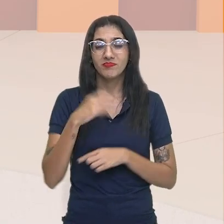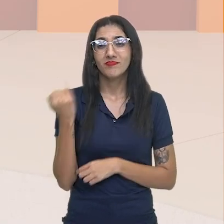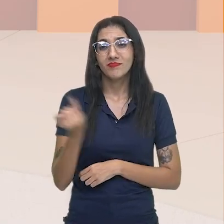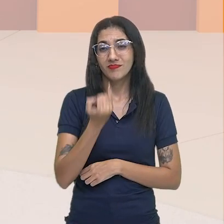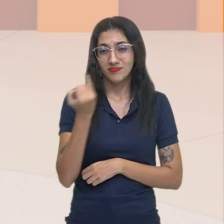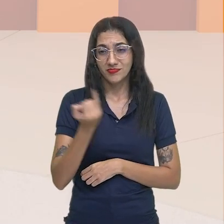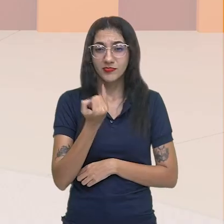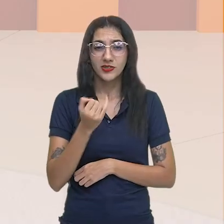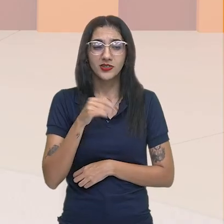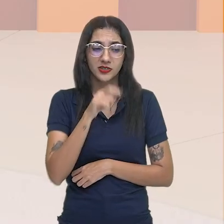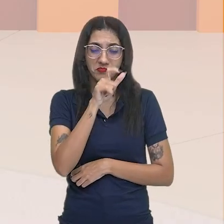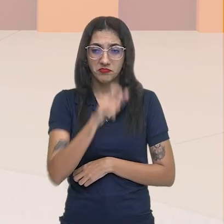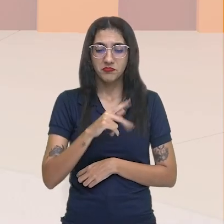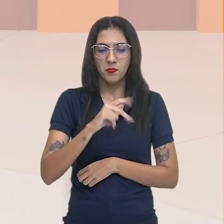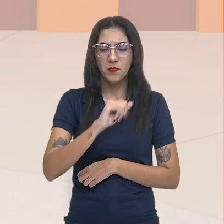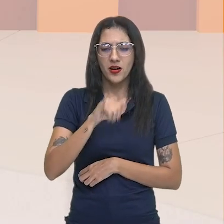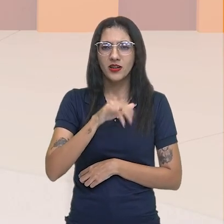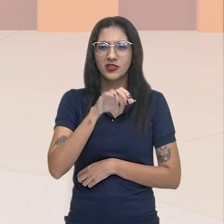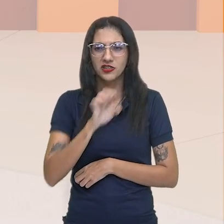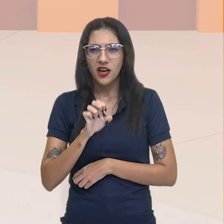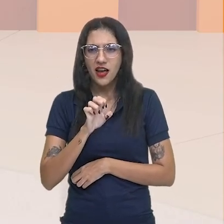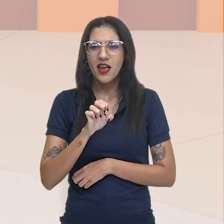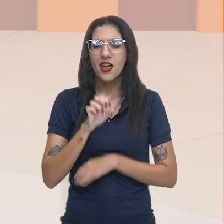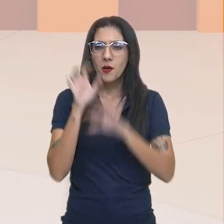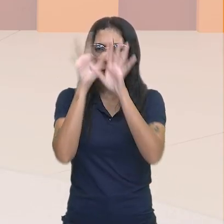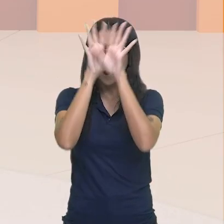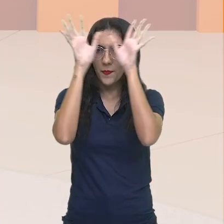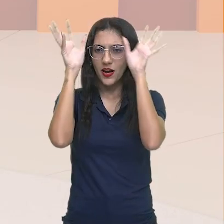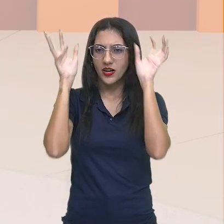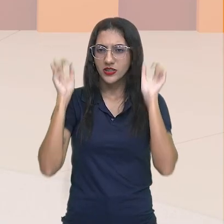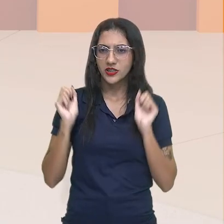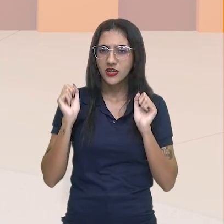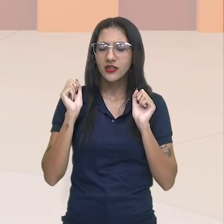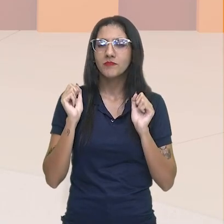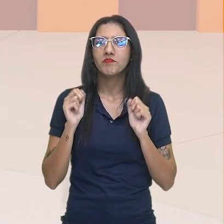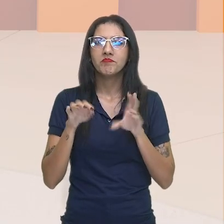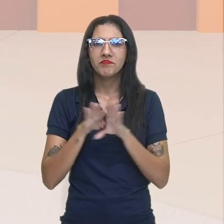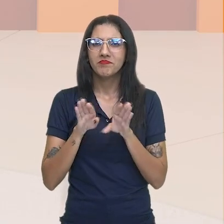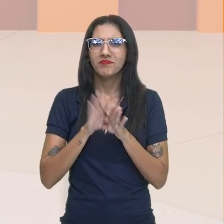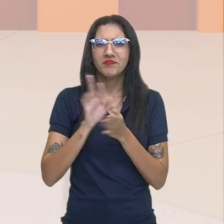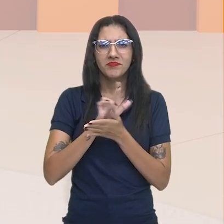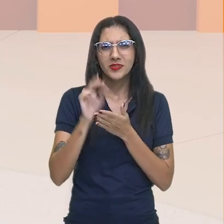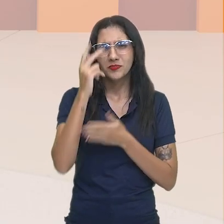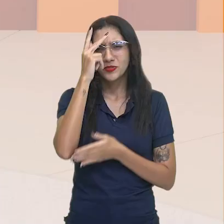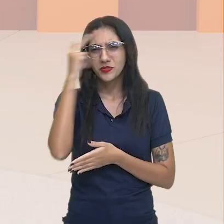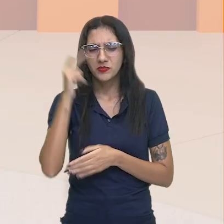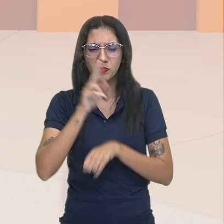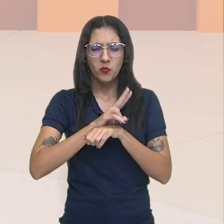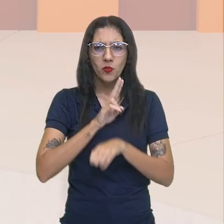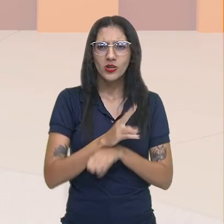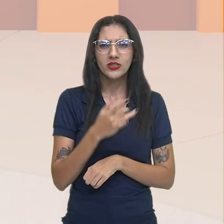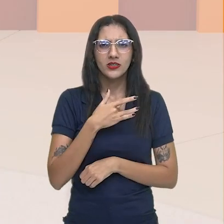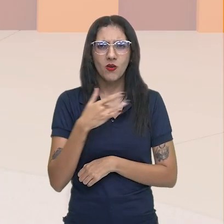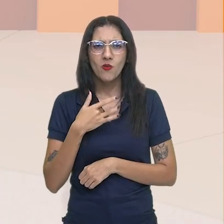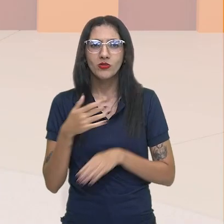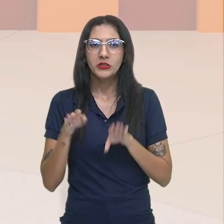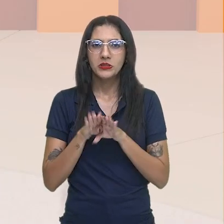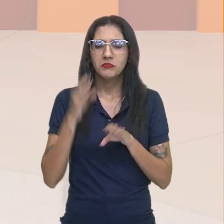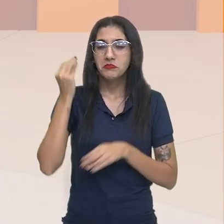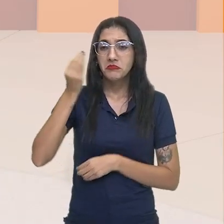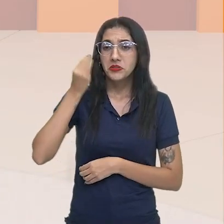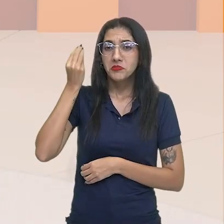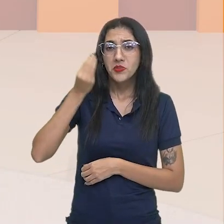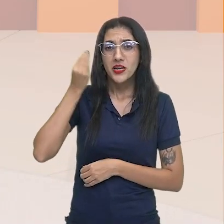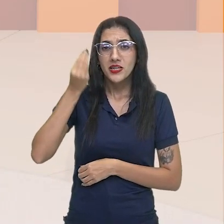do pajé, das benzedoras, com esses benfazejos, curadores e peritos no